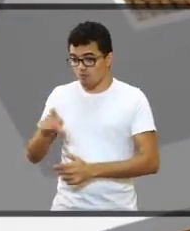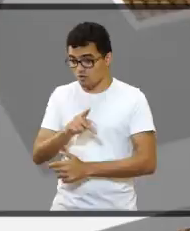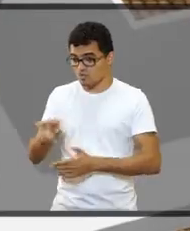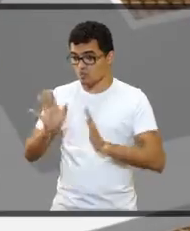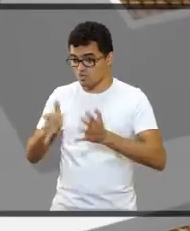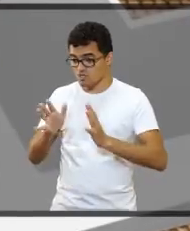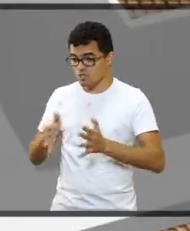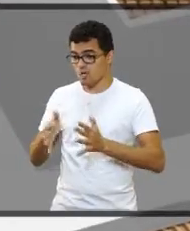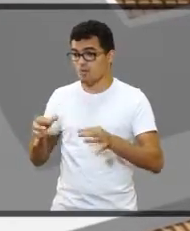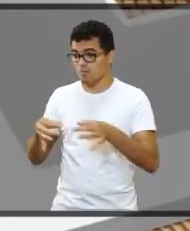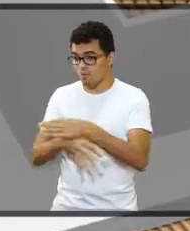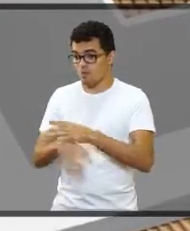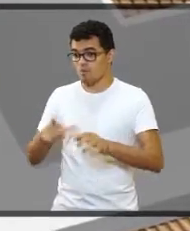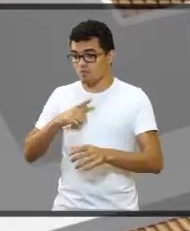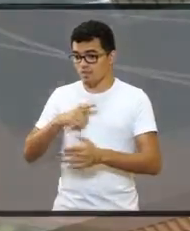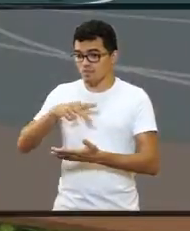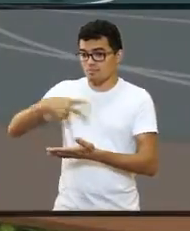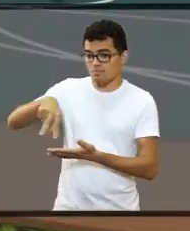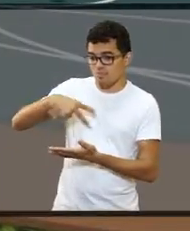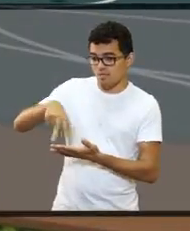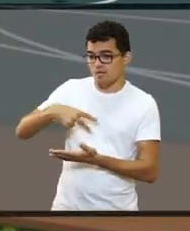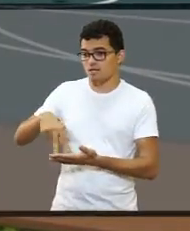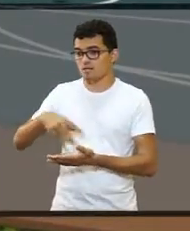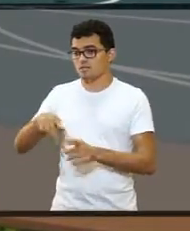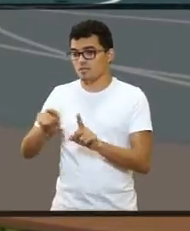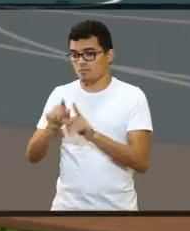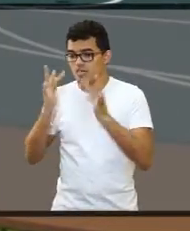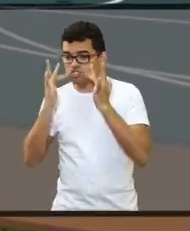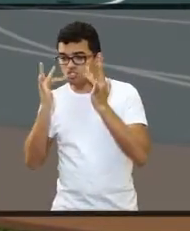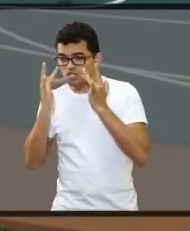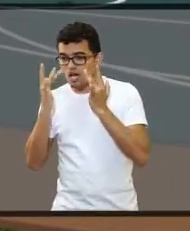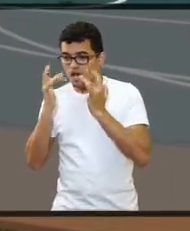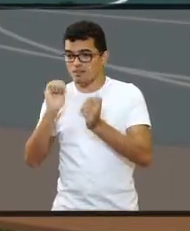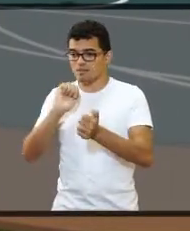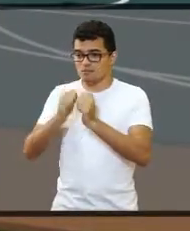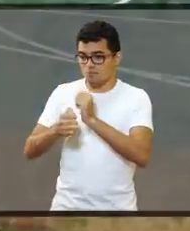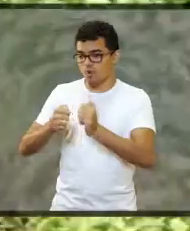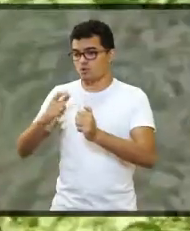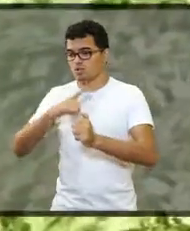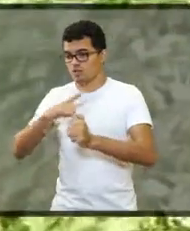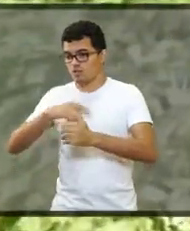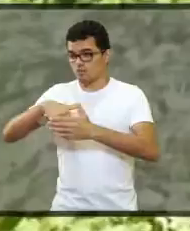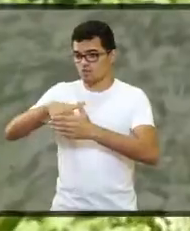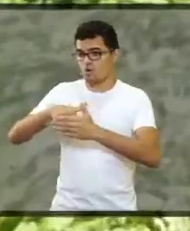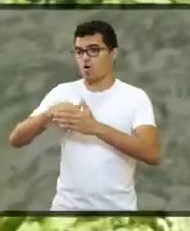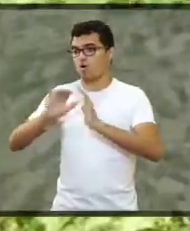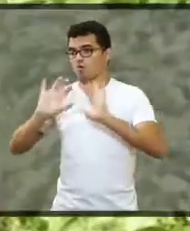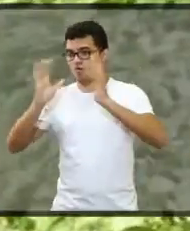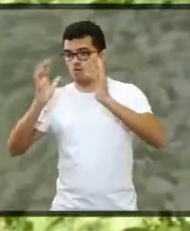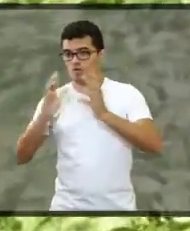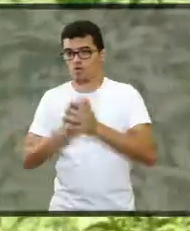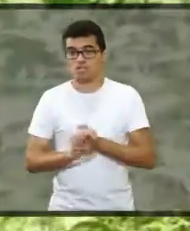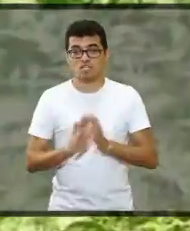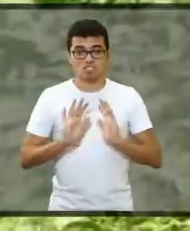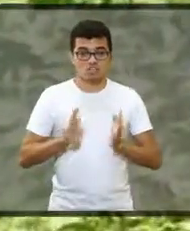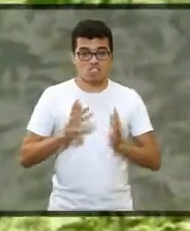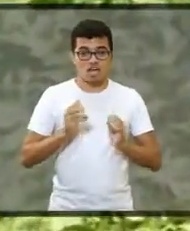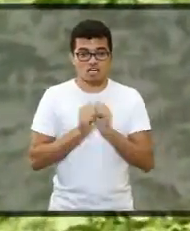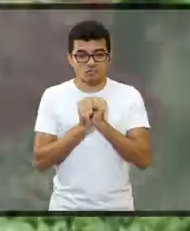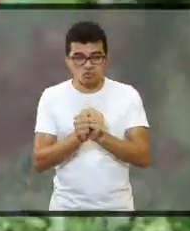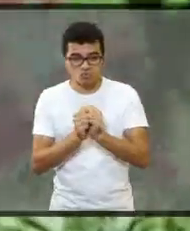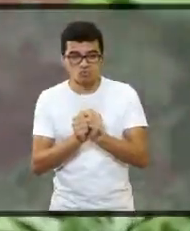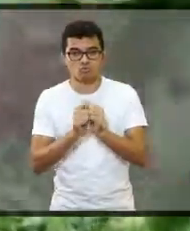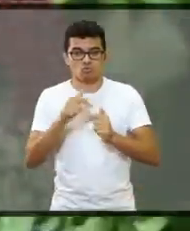música, dança, teatro e no esporte, futebol, vôlei. Caminhou ao lado dos trabalhadores sem